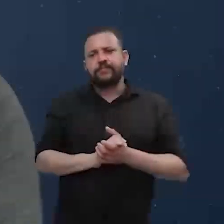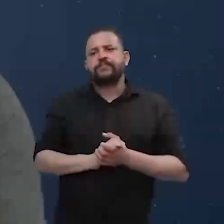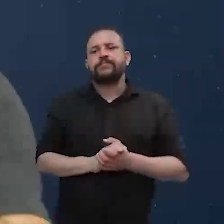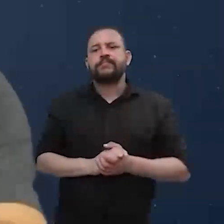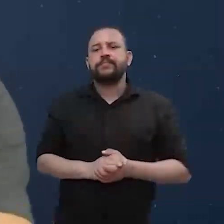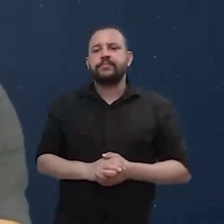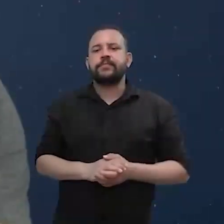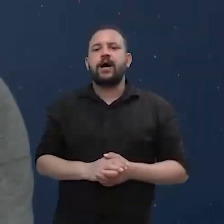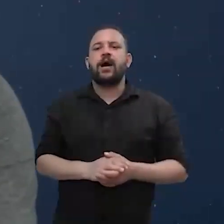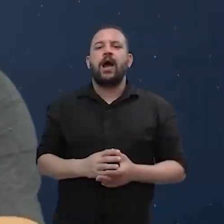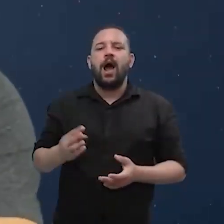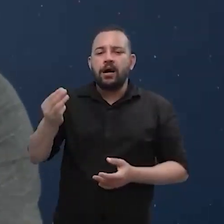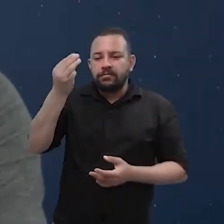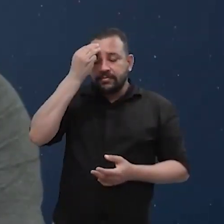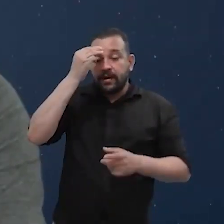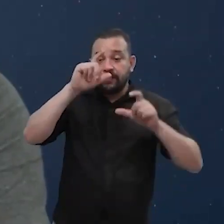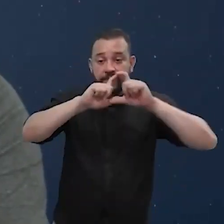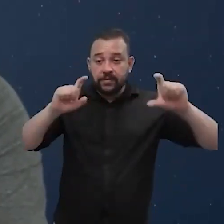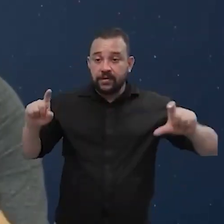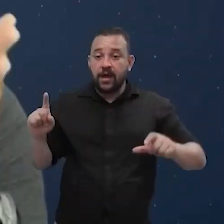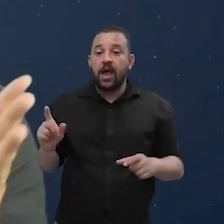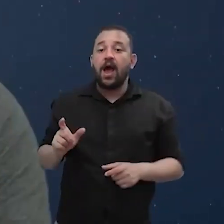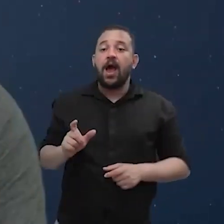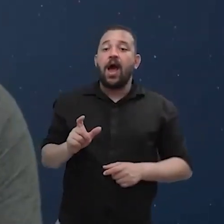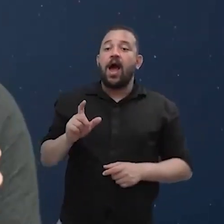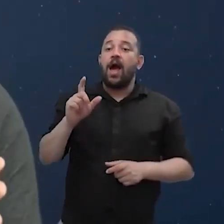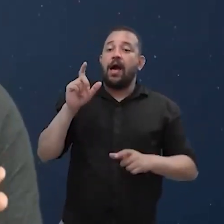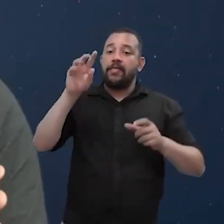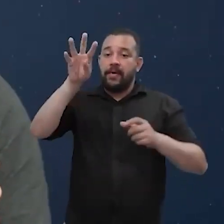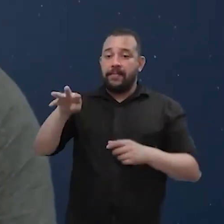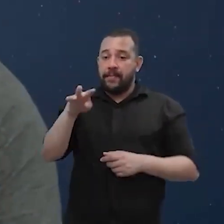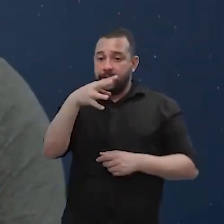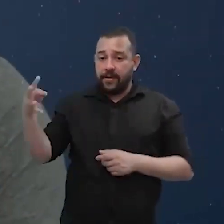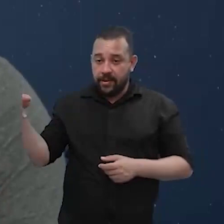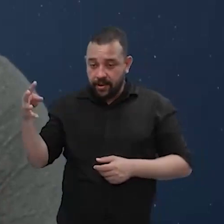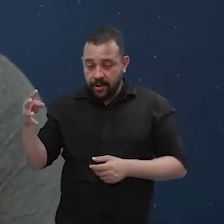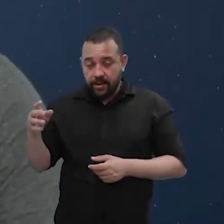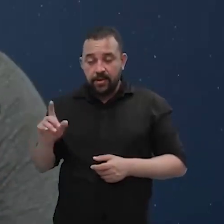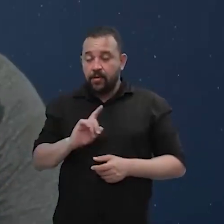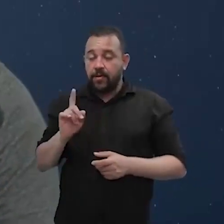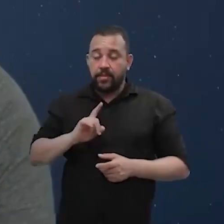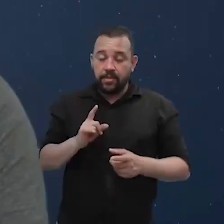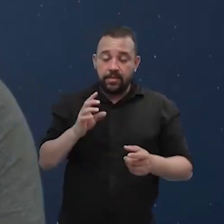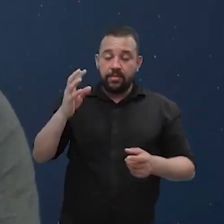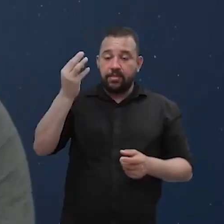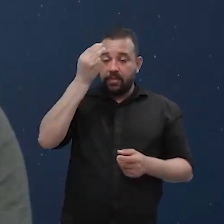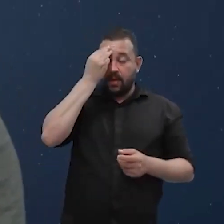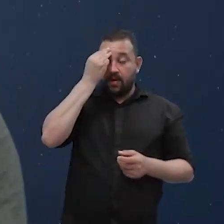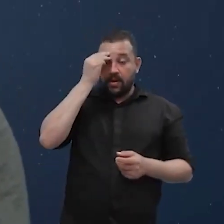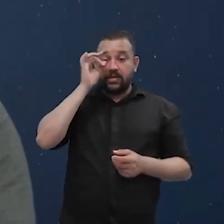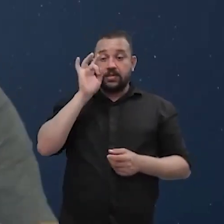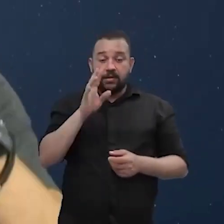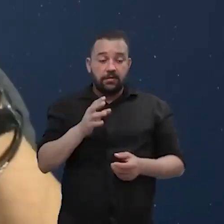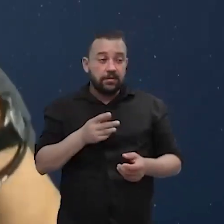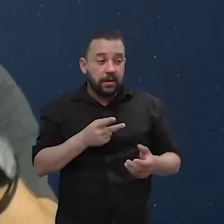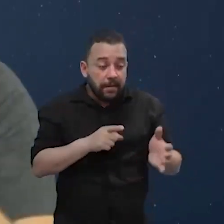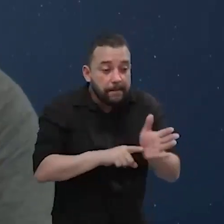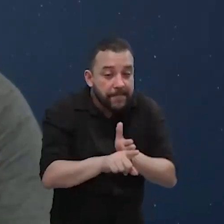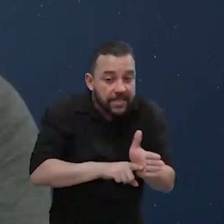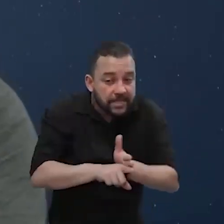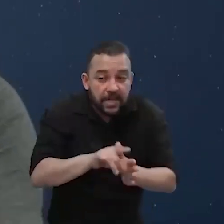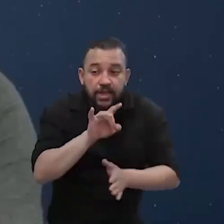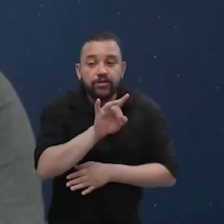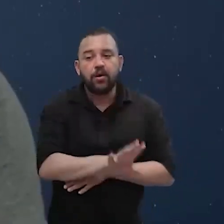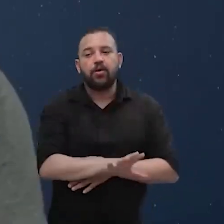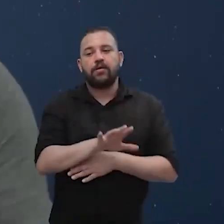essa frase. A tabela periódica não foi feita para ser decorada, mas sim consultada. Tá? Então, se você quer saber a localização e